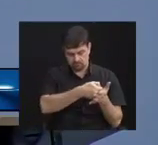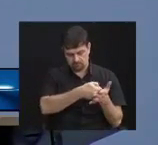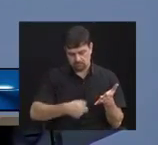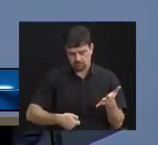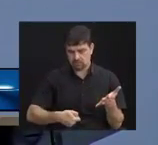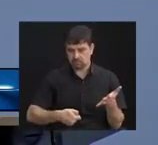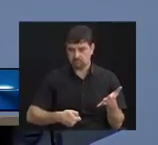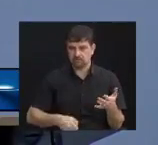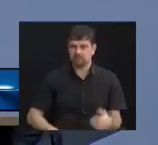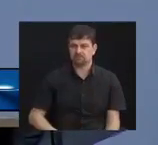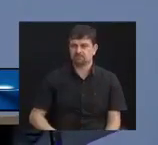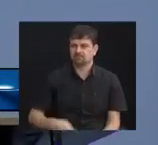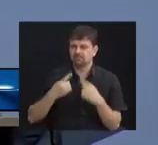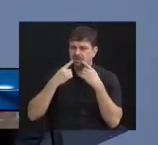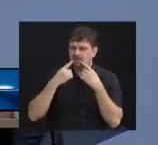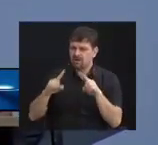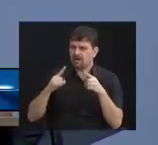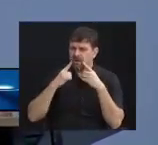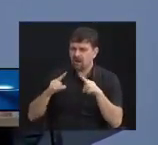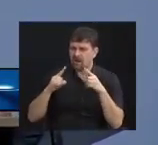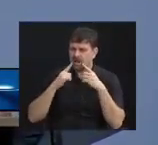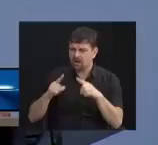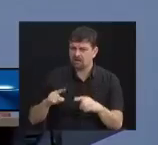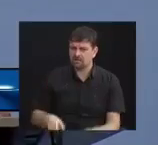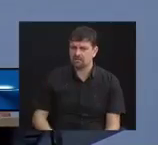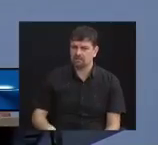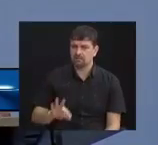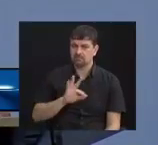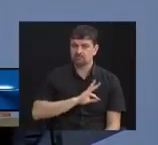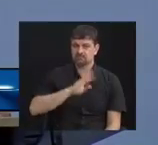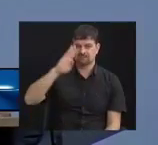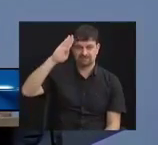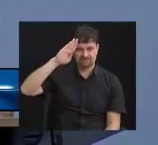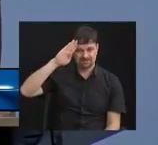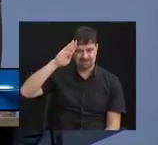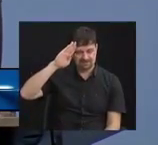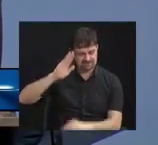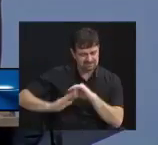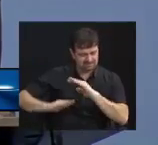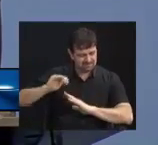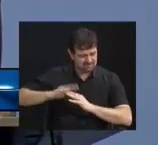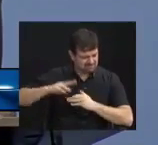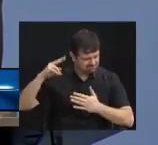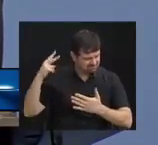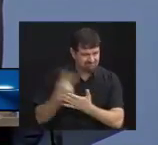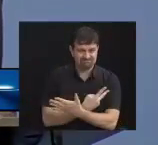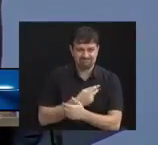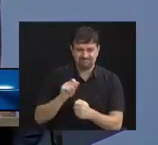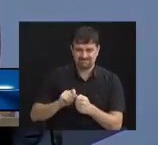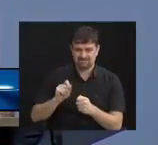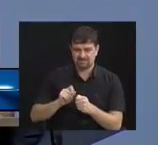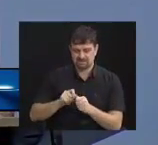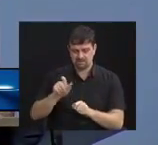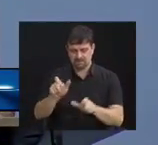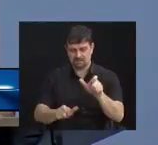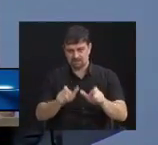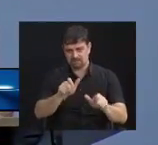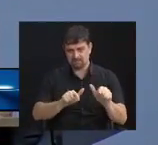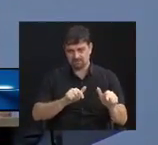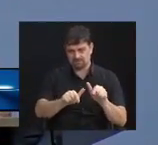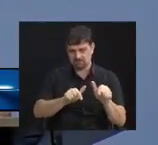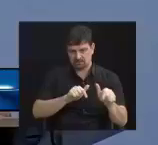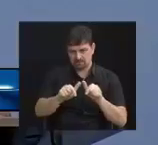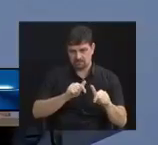protesto contra a Polícia Militar pela ação que fizeram contra os trabalhadores da